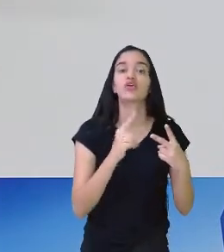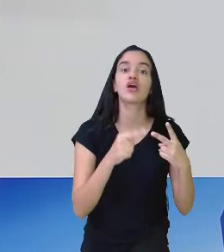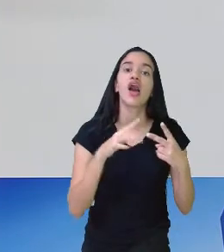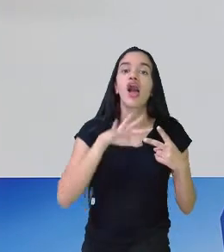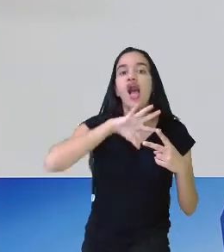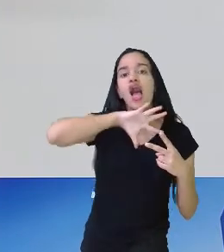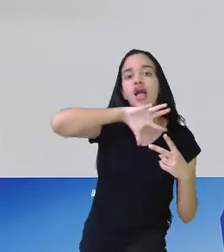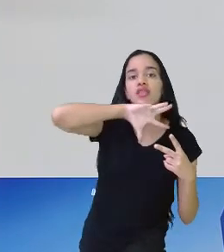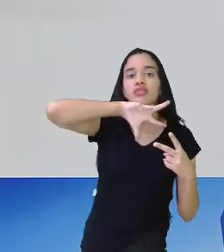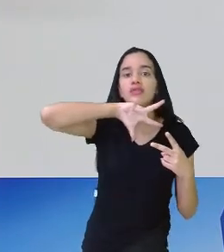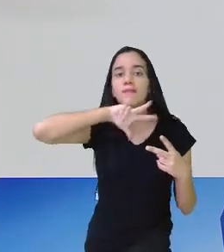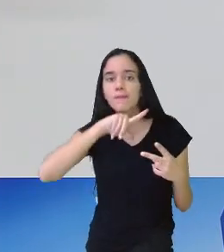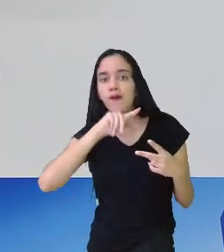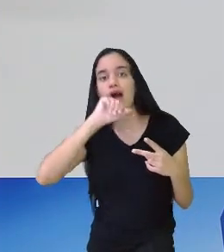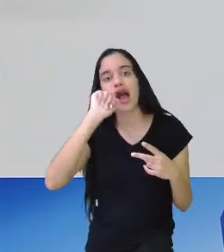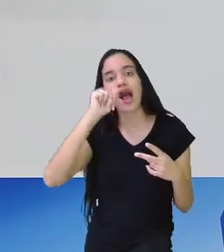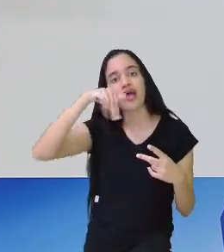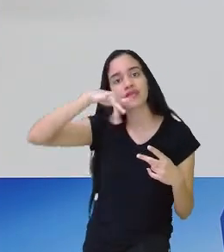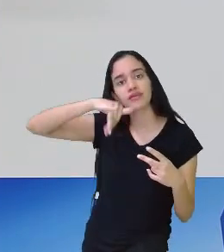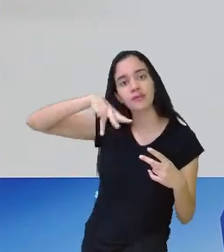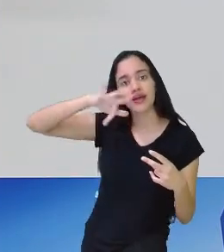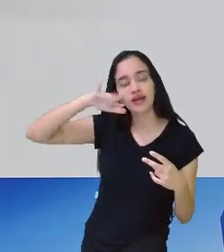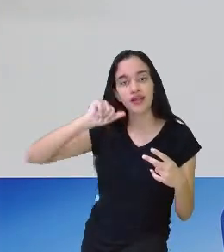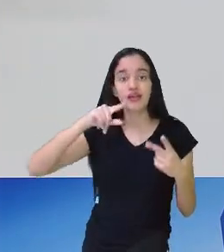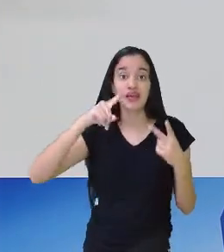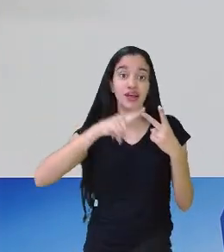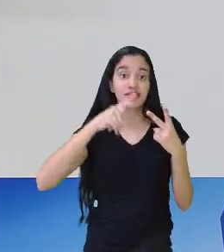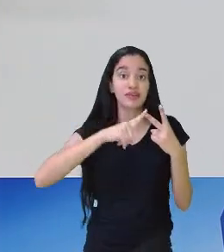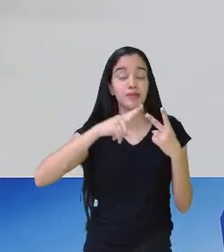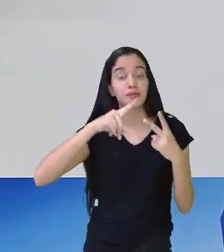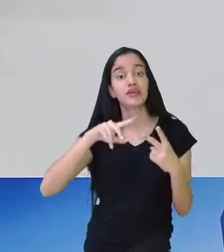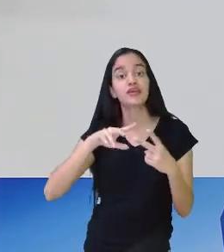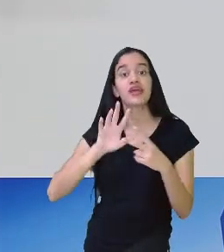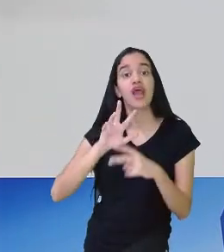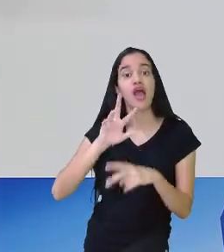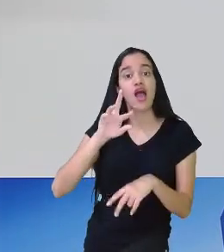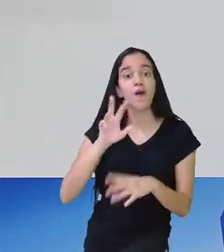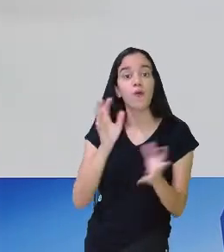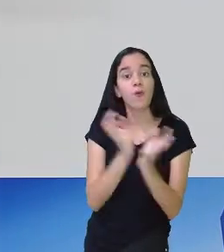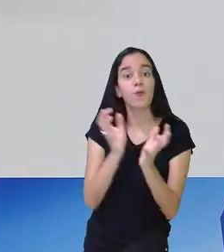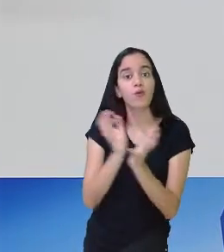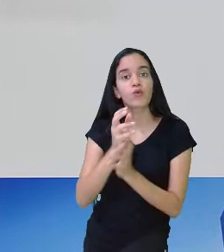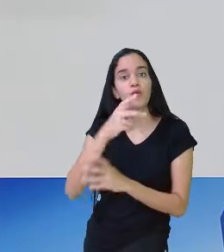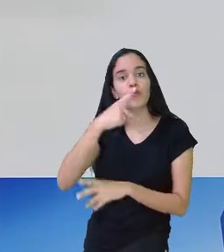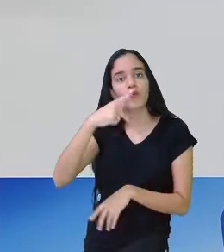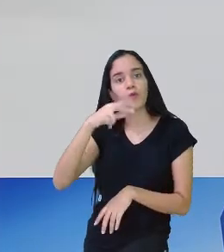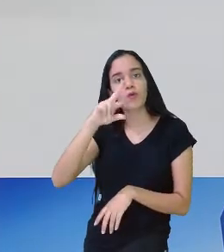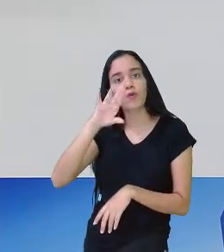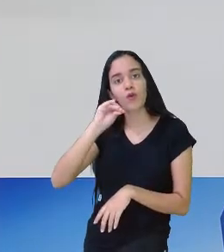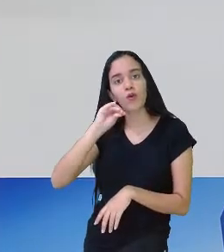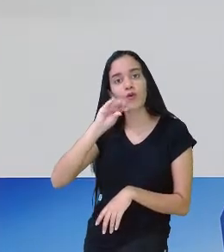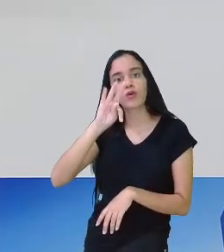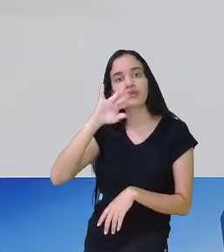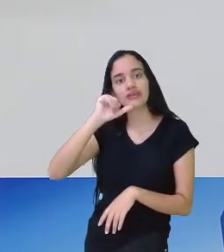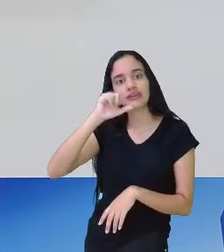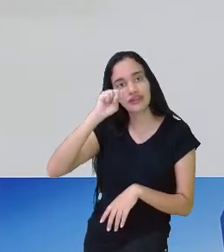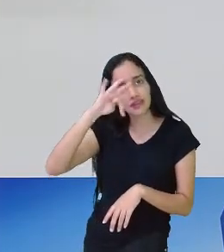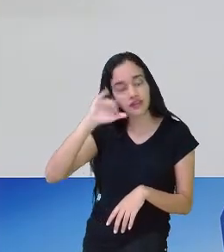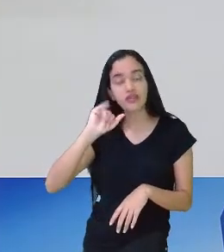é um, que é o reino Animalia, e o reino protista é o outro, tá certo? É outra coisa. Então, olha